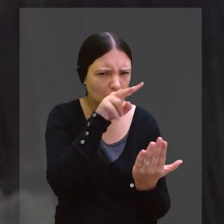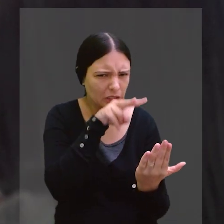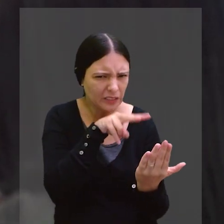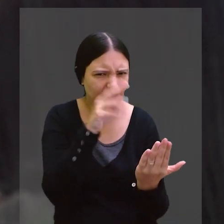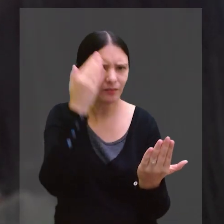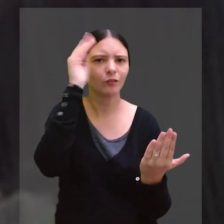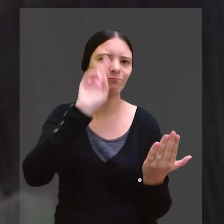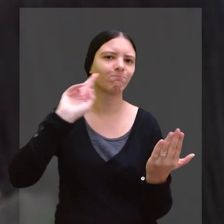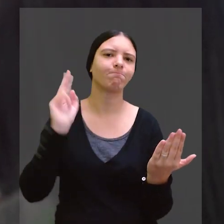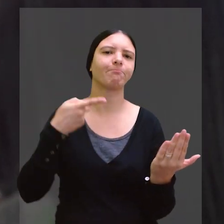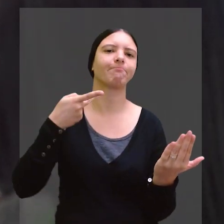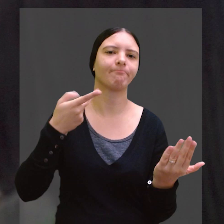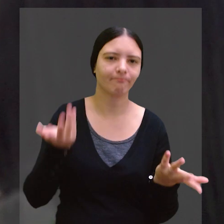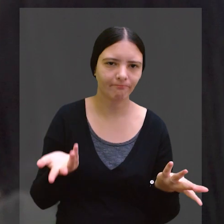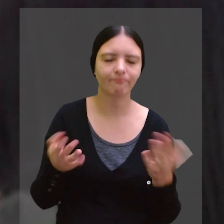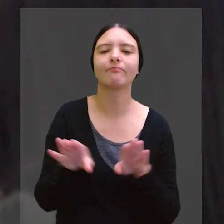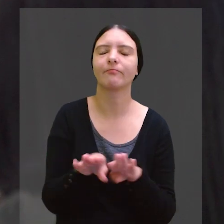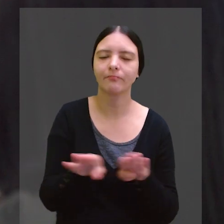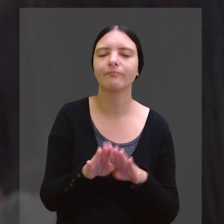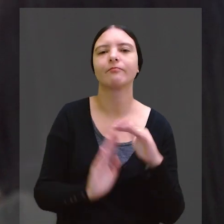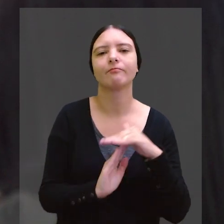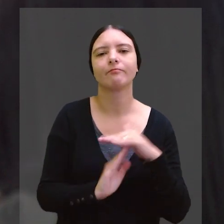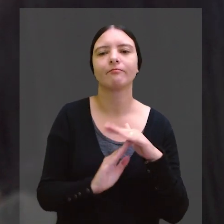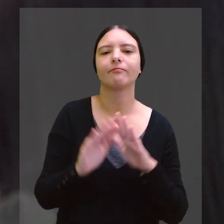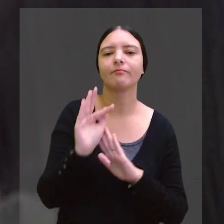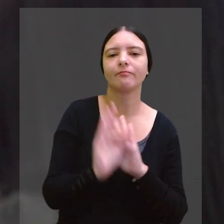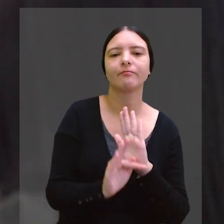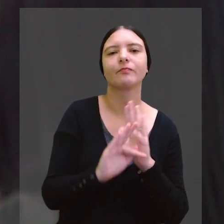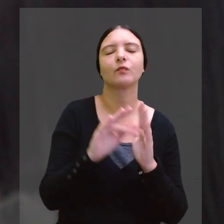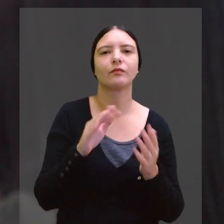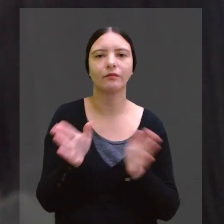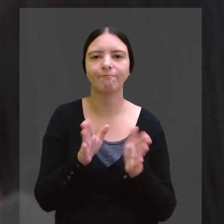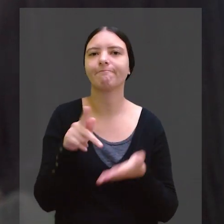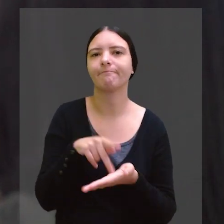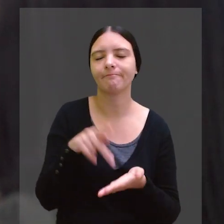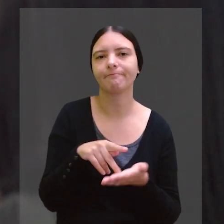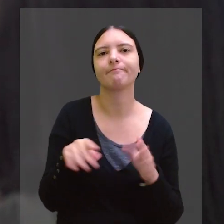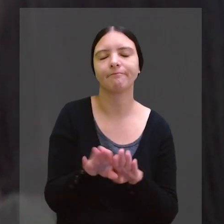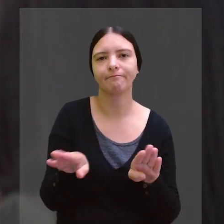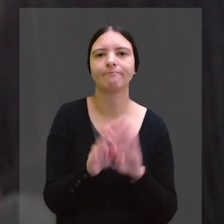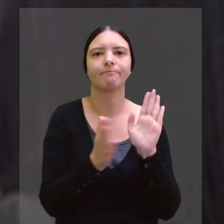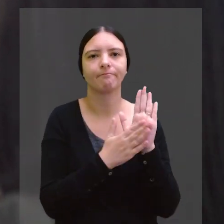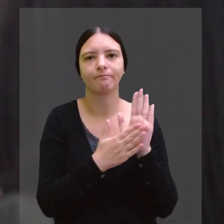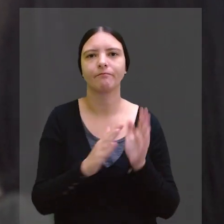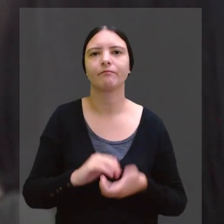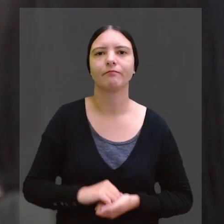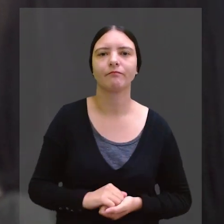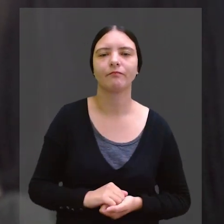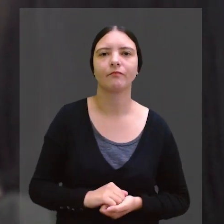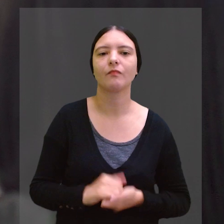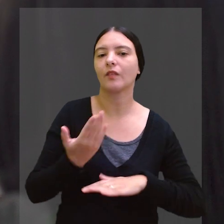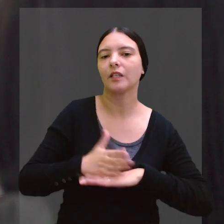concorda? Então tem um limite da interpretação do texto, né? Tem um limite de acesso à verdade que o texto propõe também.